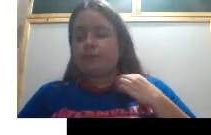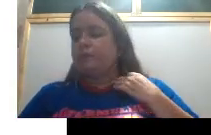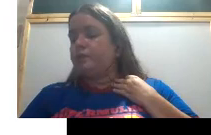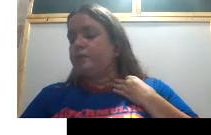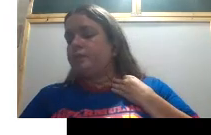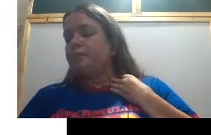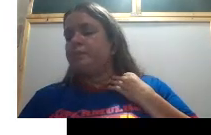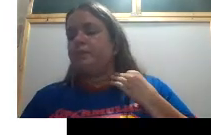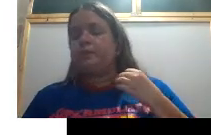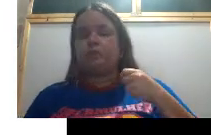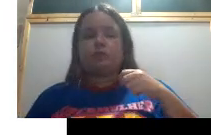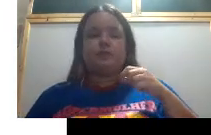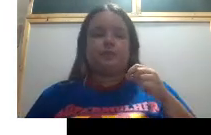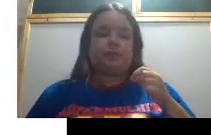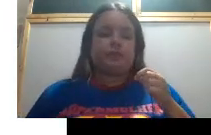paz